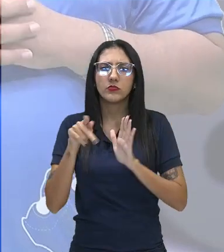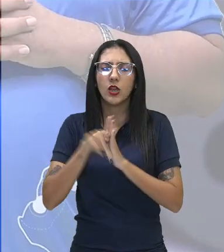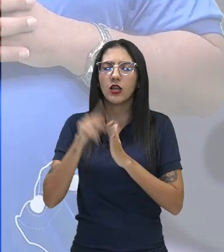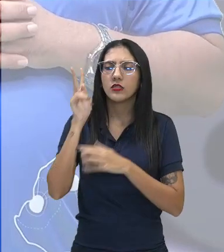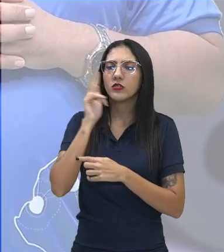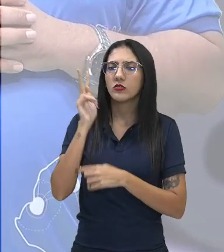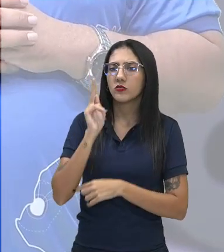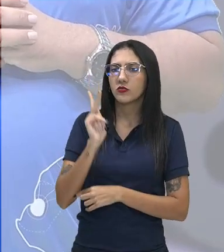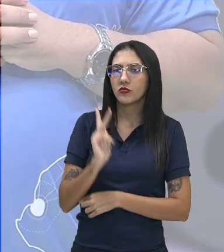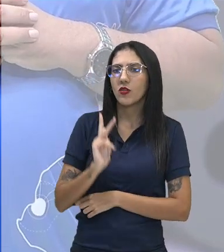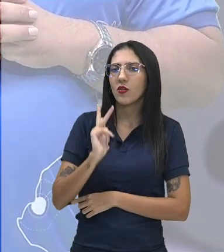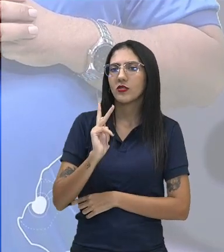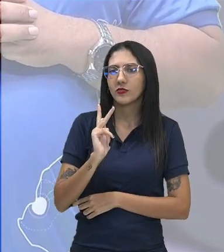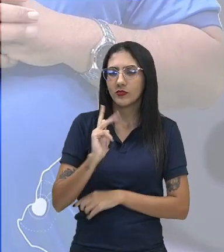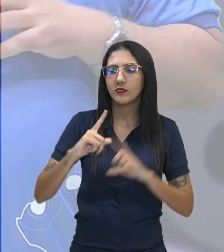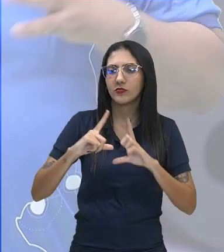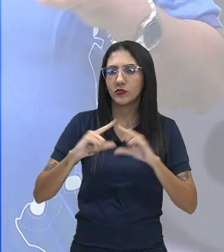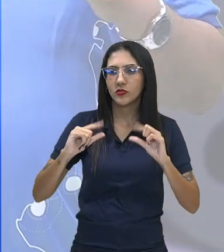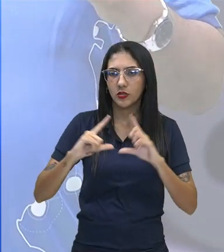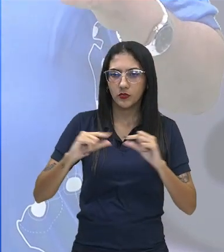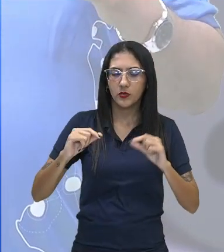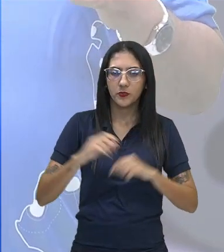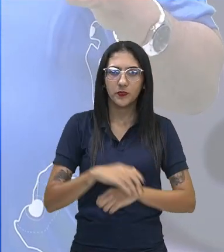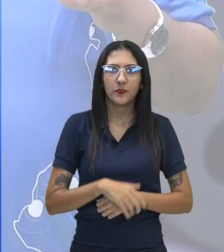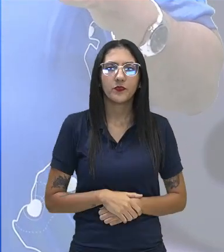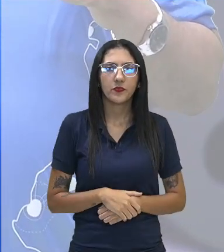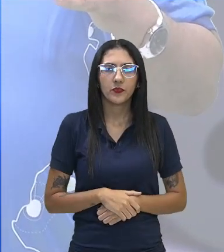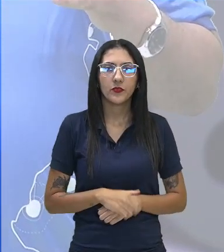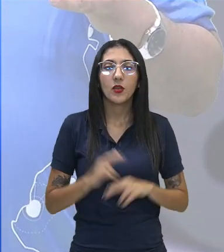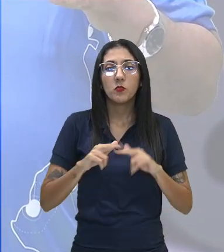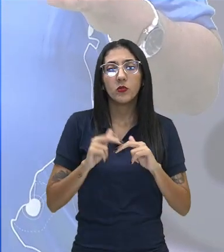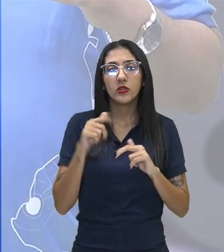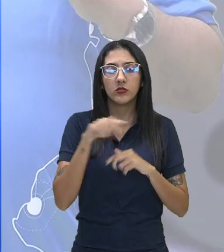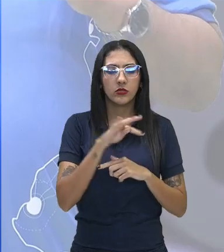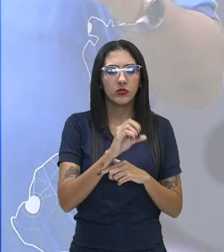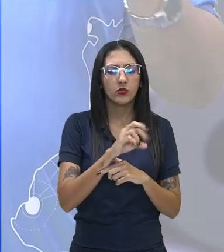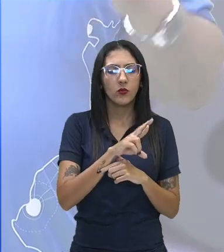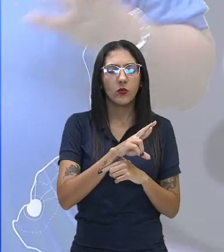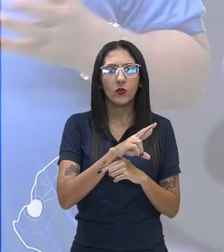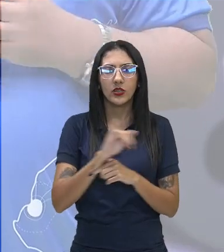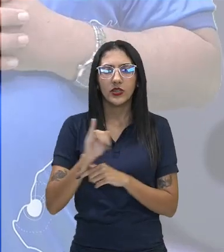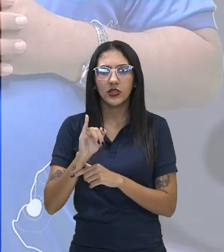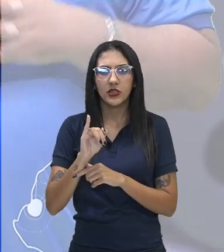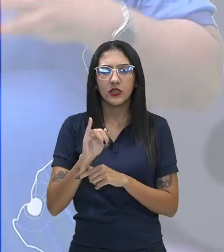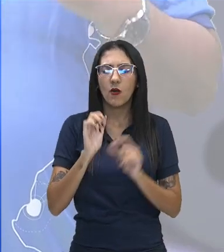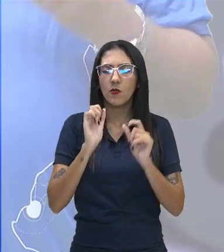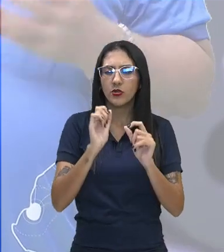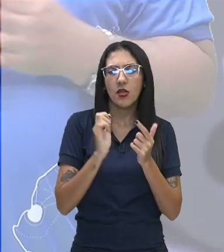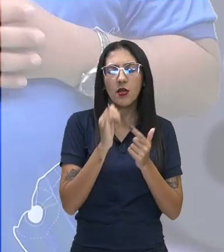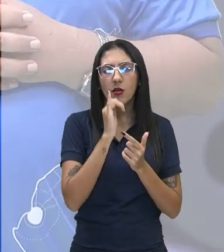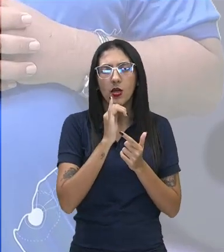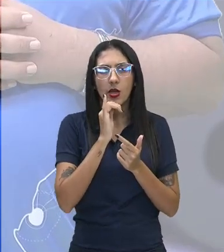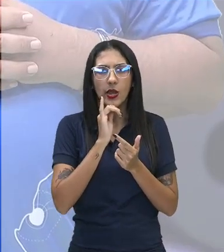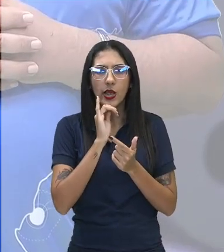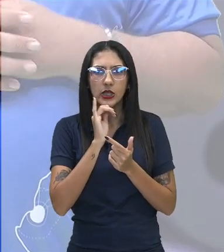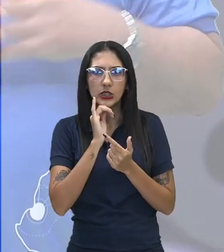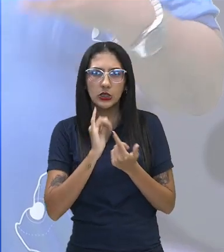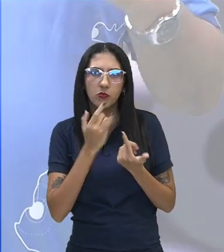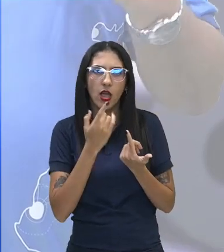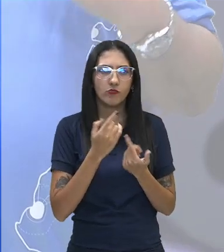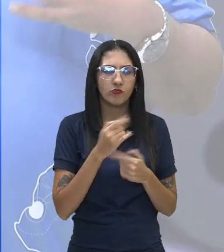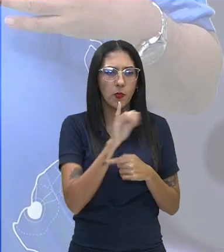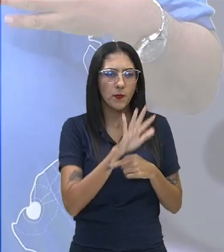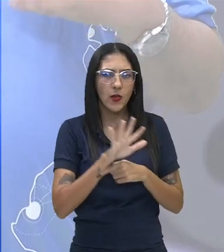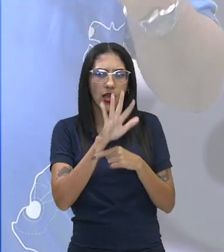do povo japonês. Então eles têm o tori. O tori é um portal, geralmente de cor vermelha,